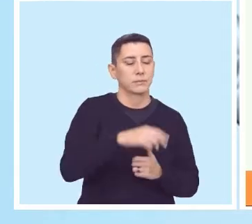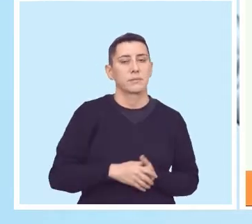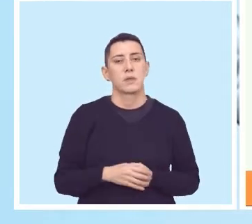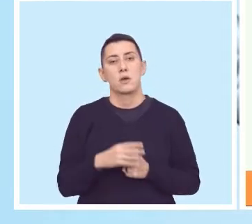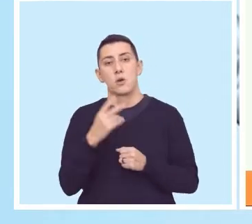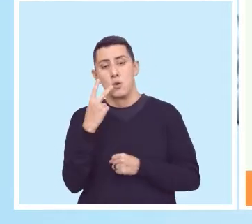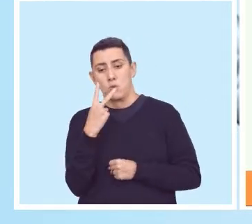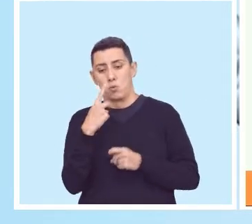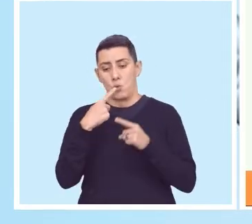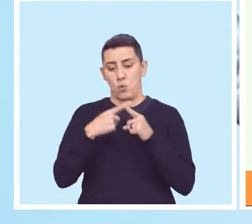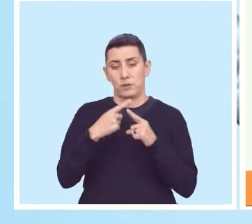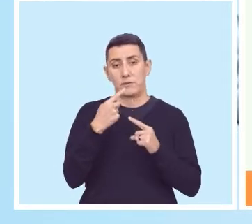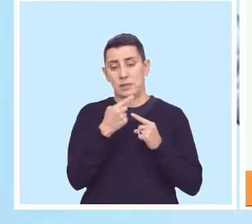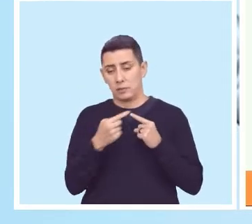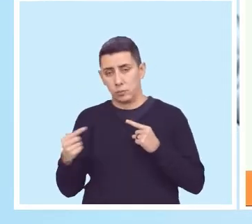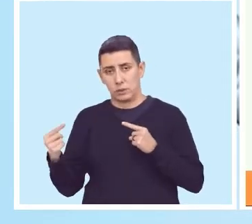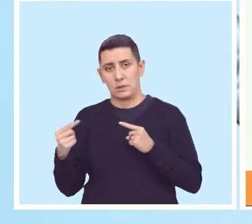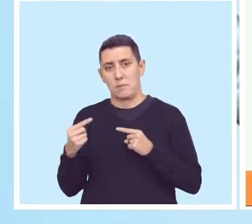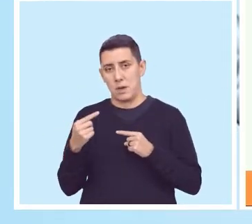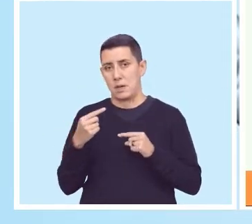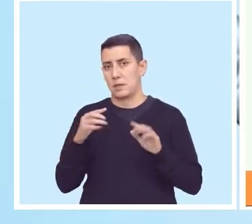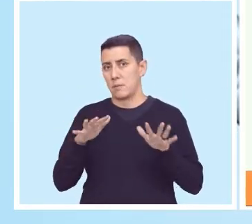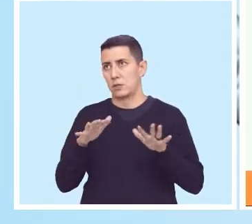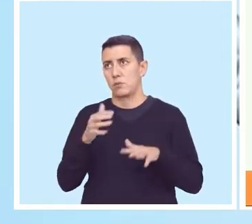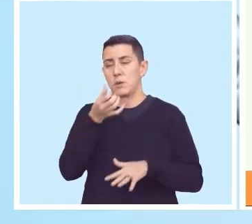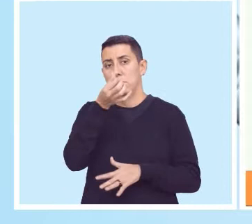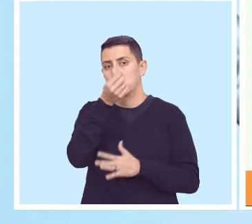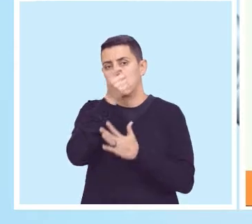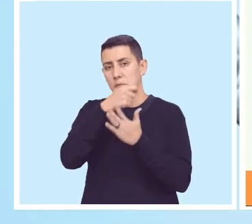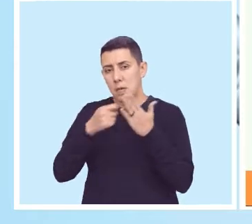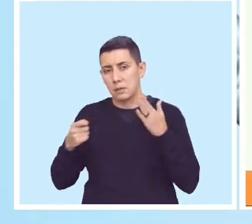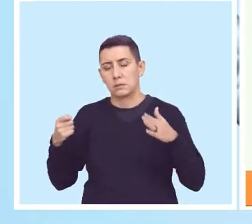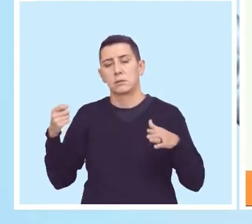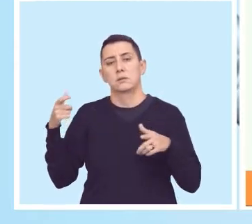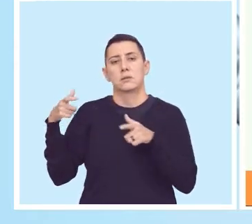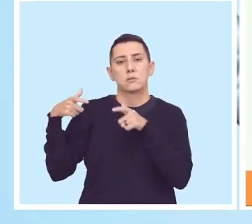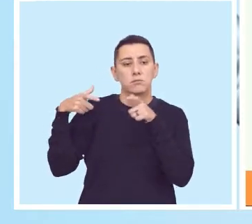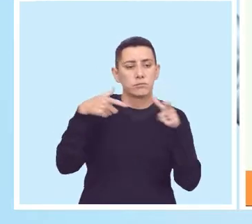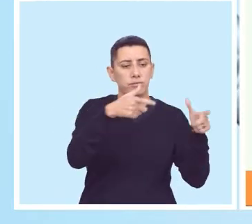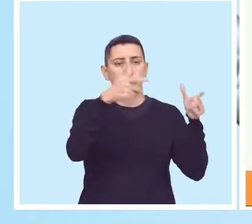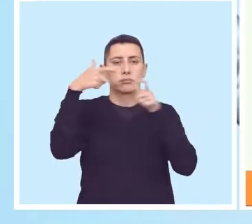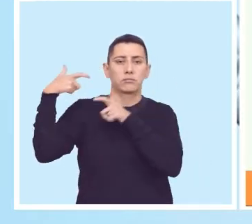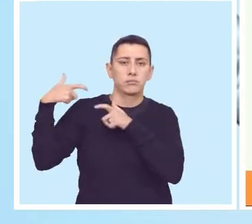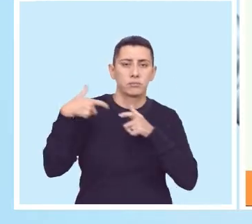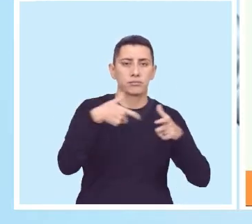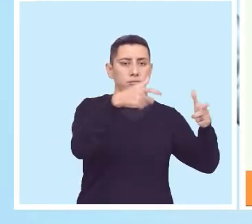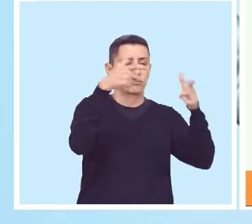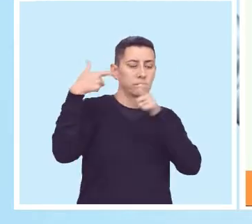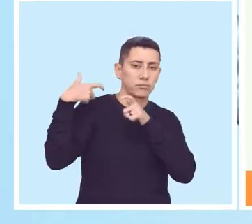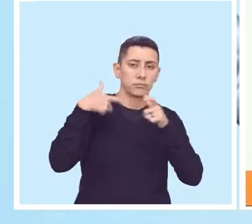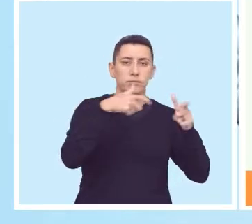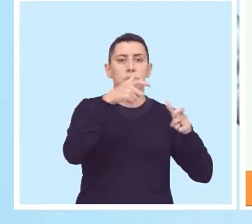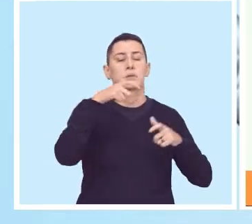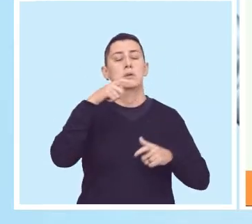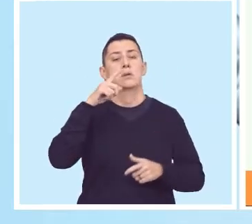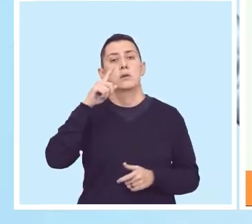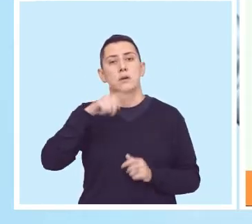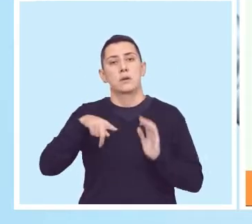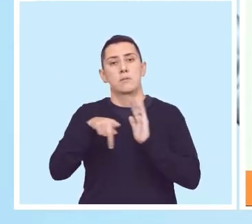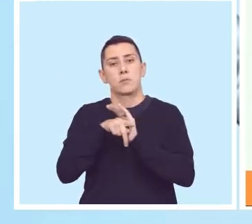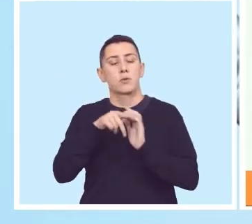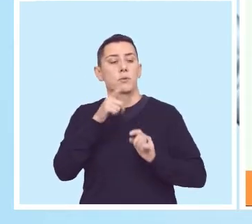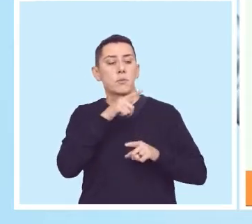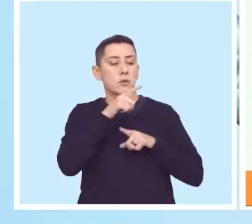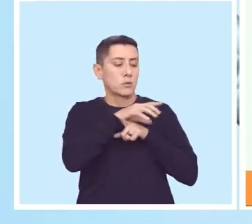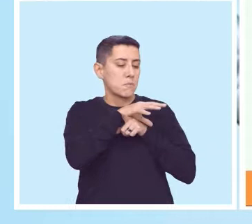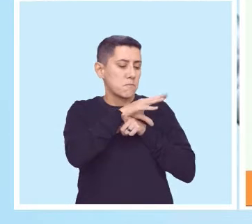2 vezes por semana, ao longo de 6 meses, nós fazíamos o que chamávamos de missão para a